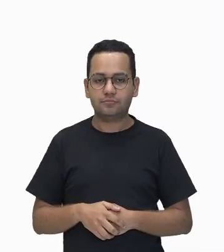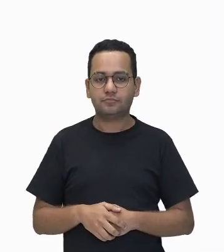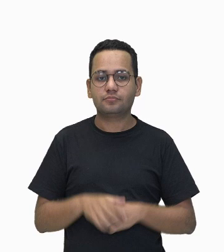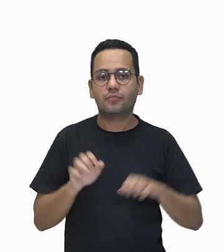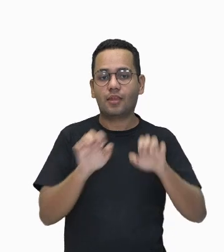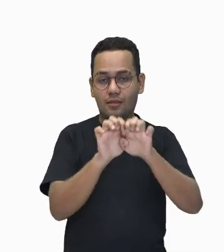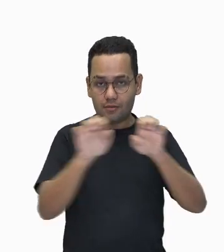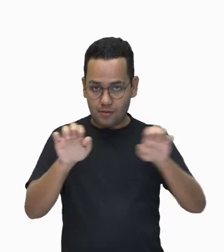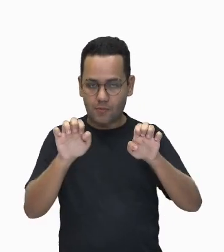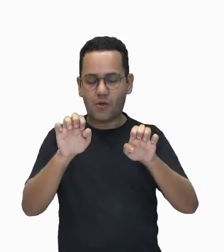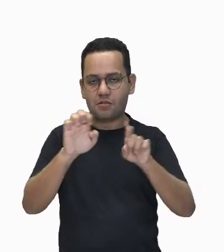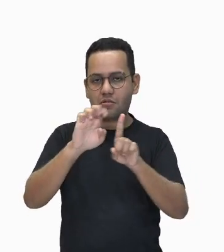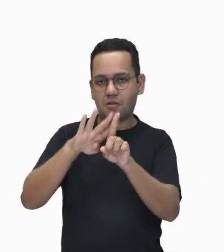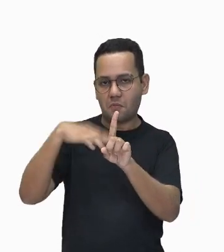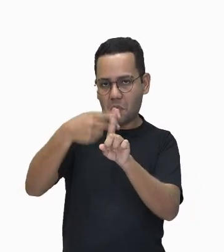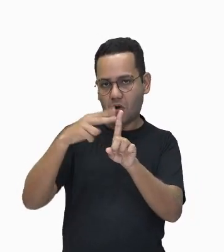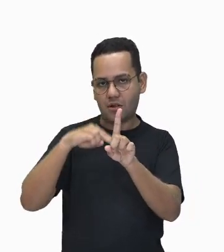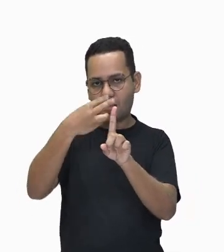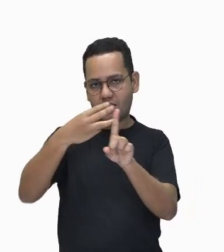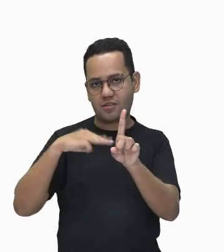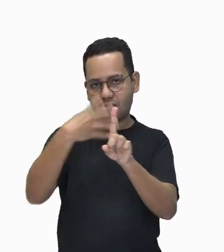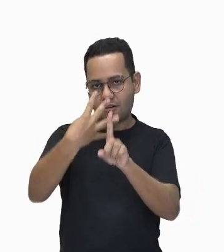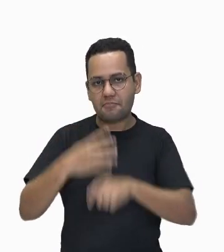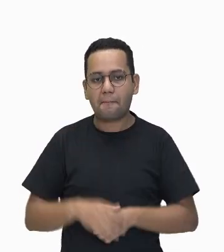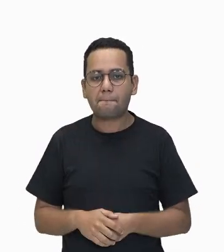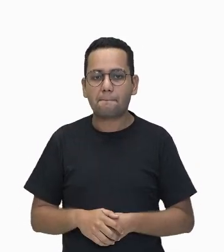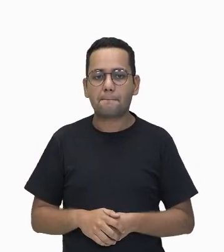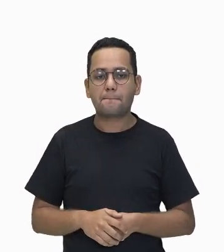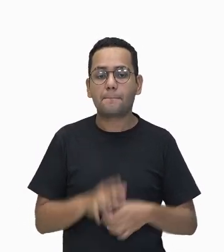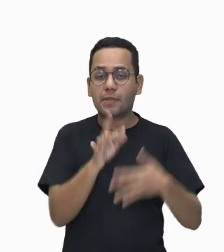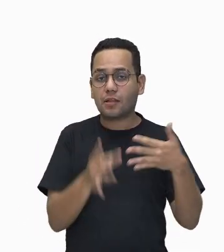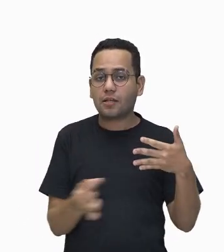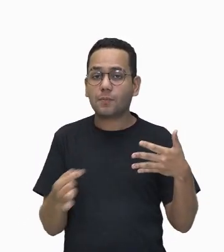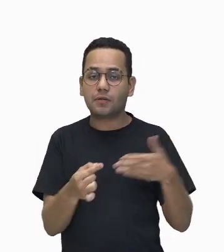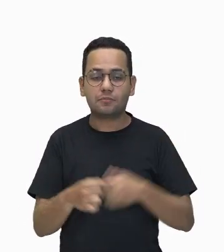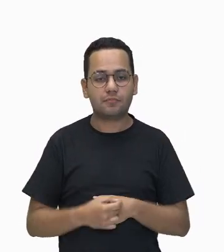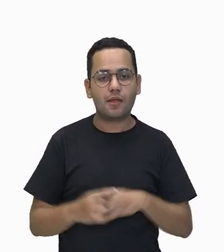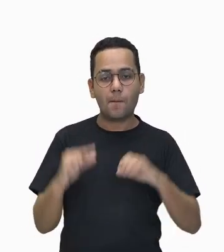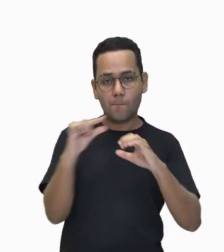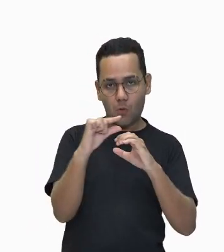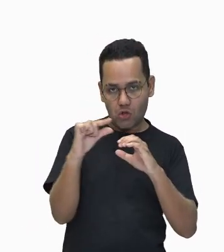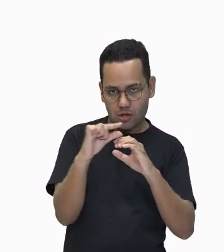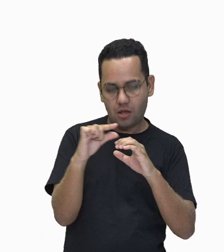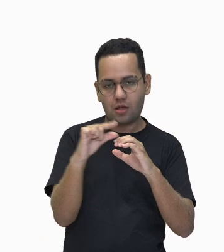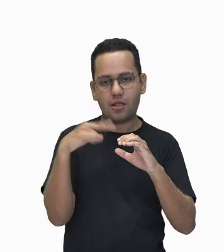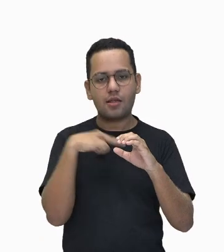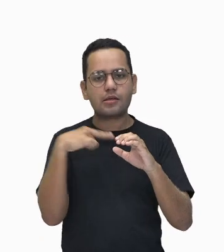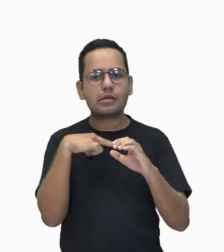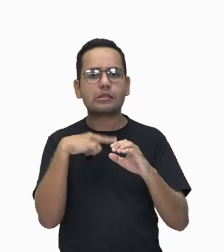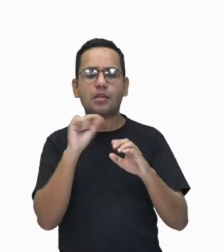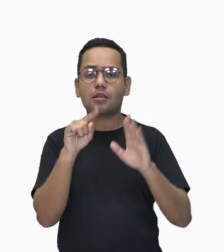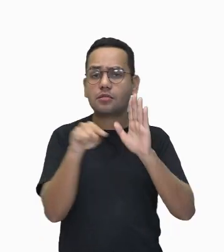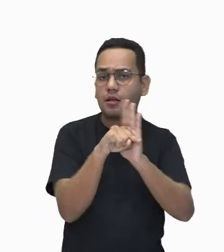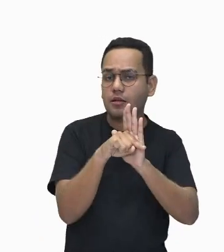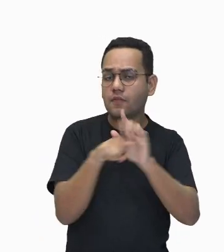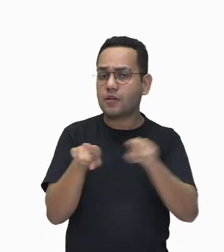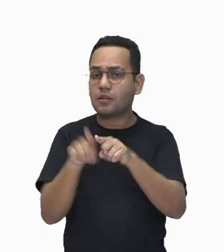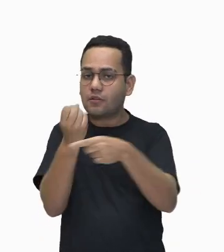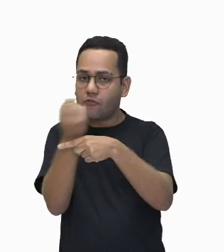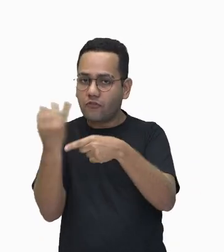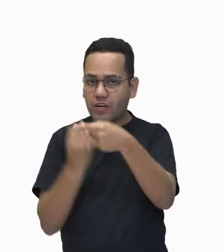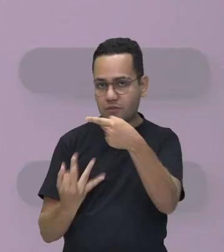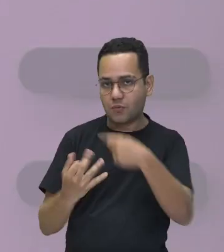equações exponenciais o detalhamento é são potências com expoentes negativos e